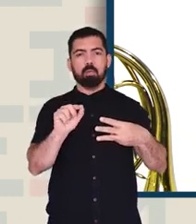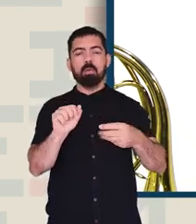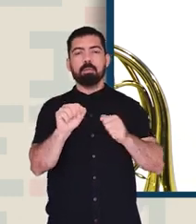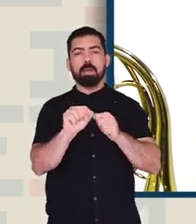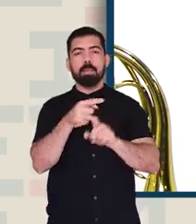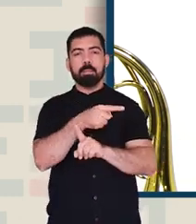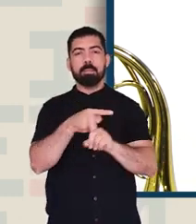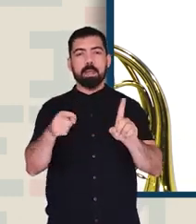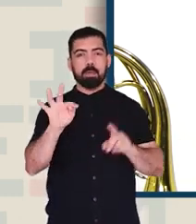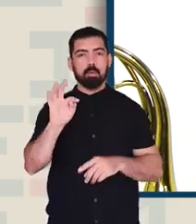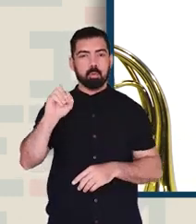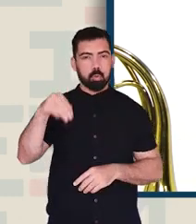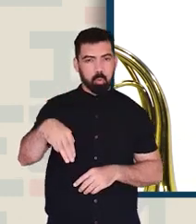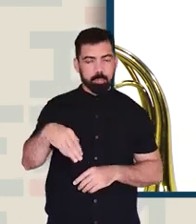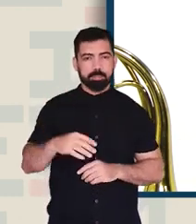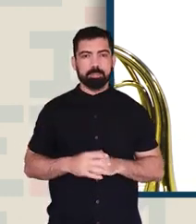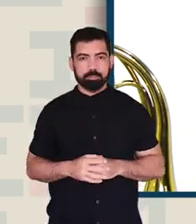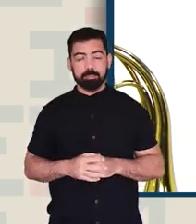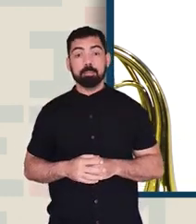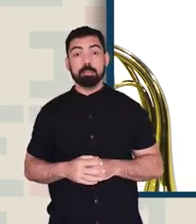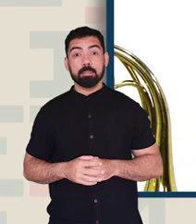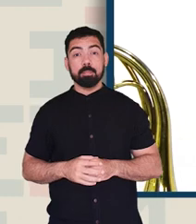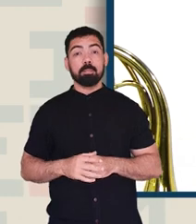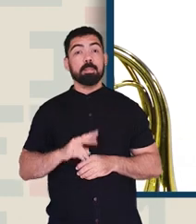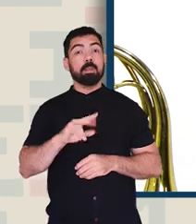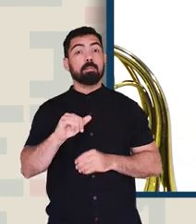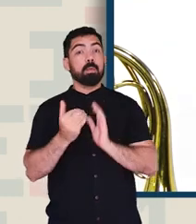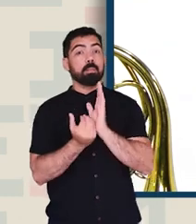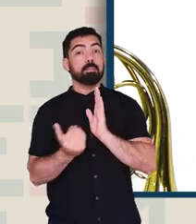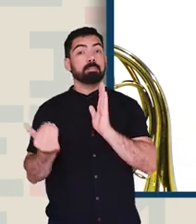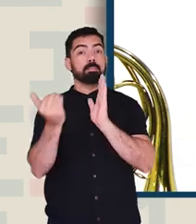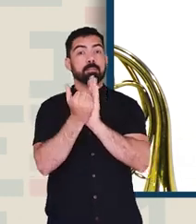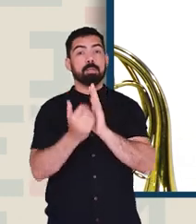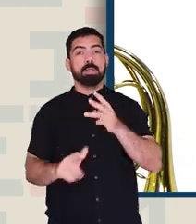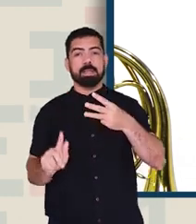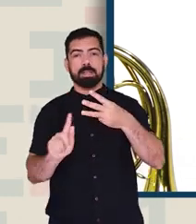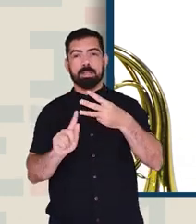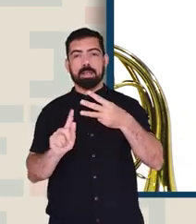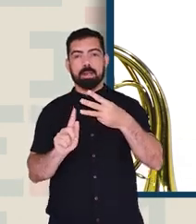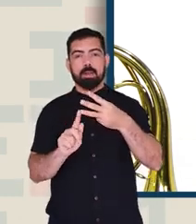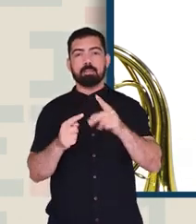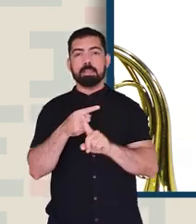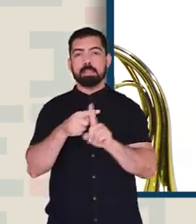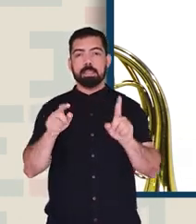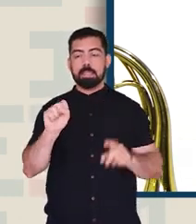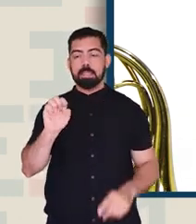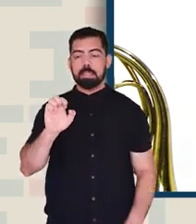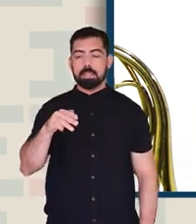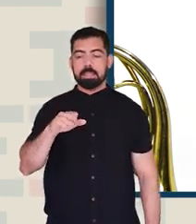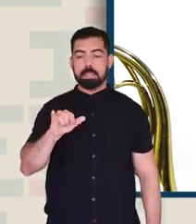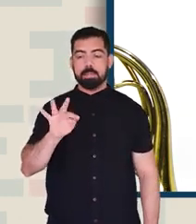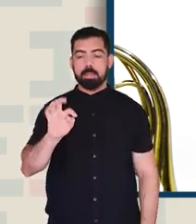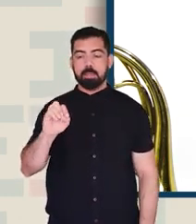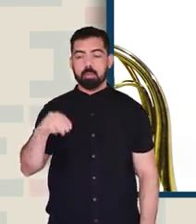responsável por meio tom. Então, eu vou deixar esse instrumento mais grave um semitom.